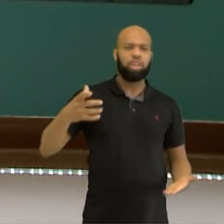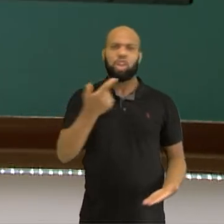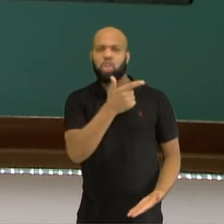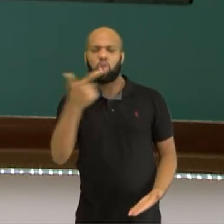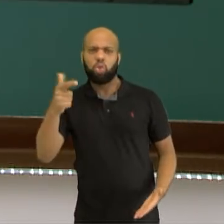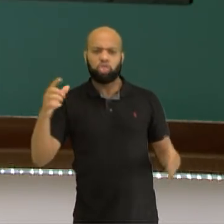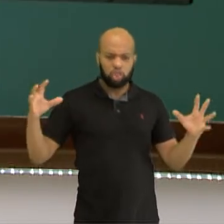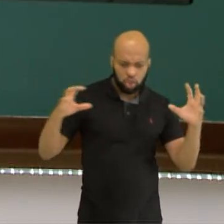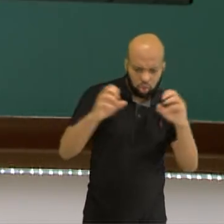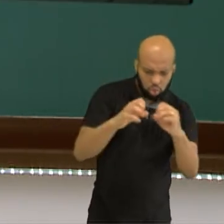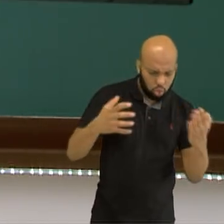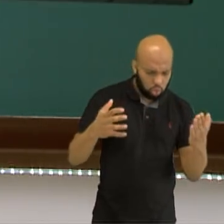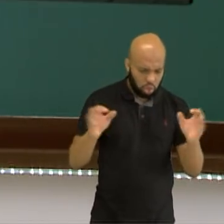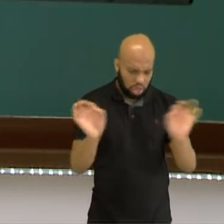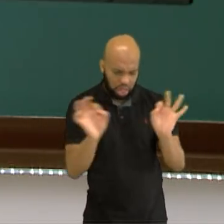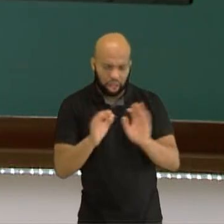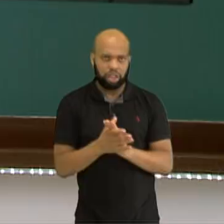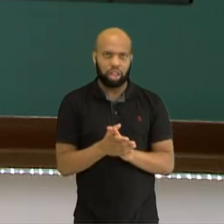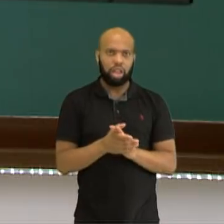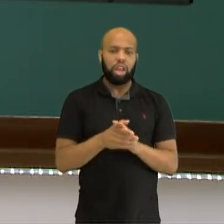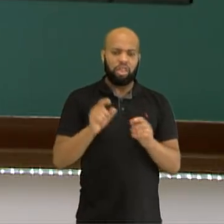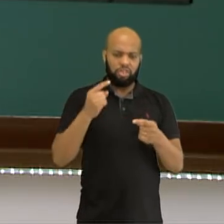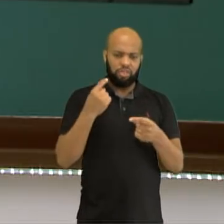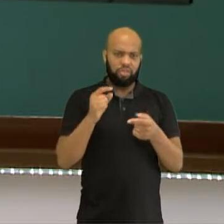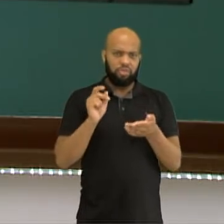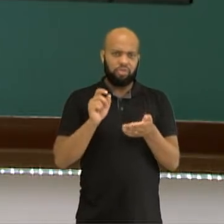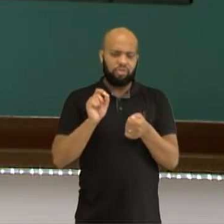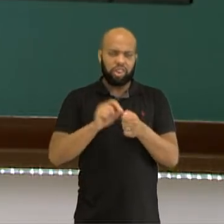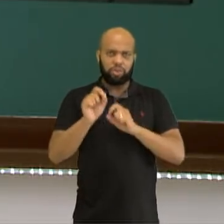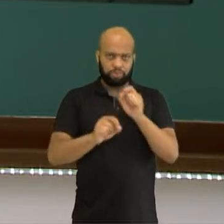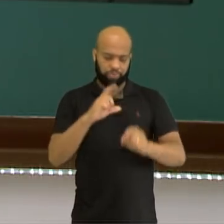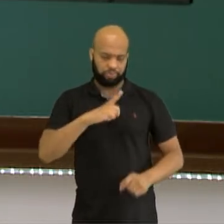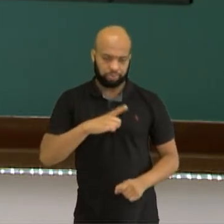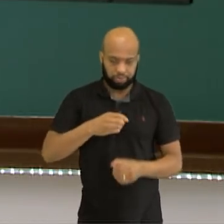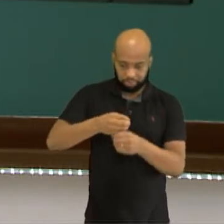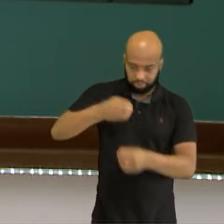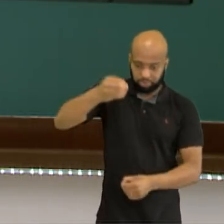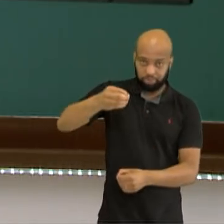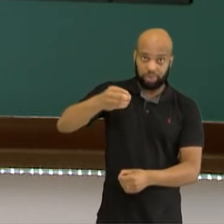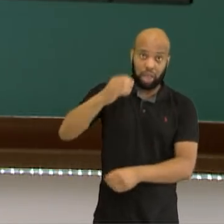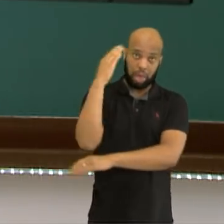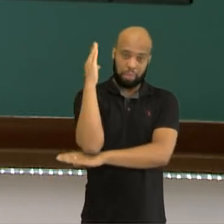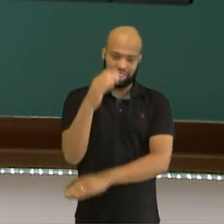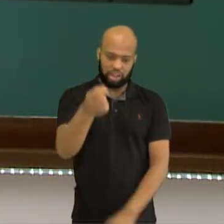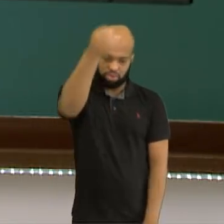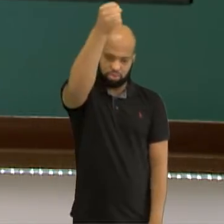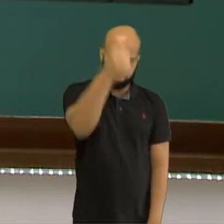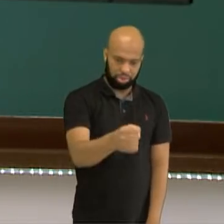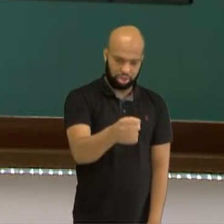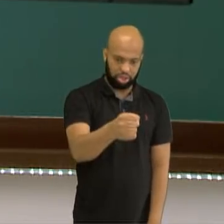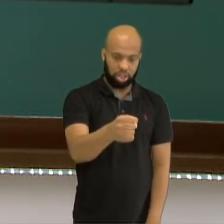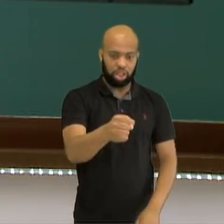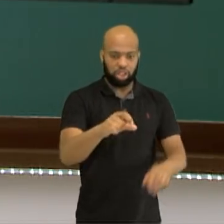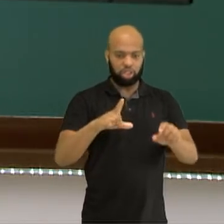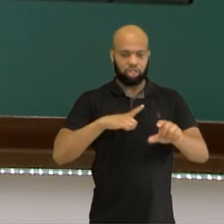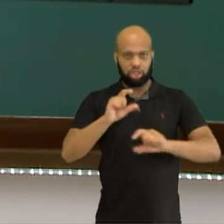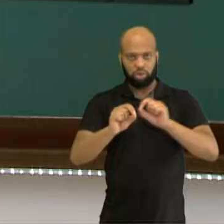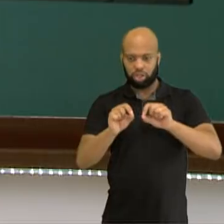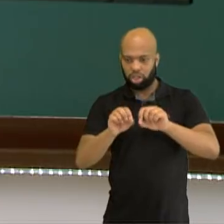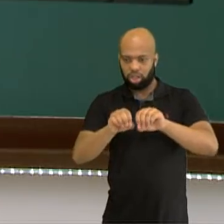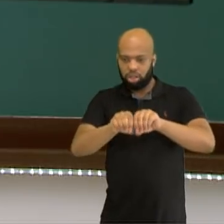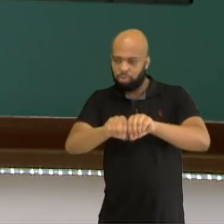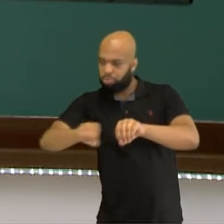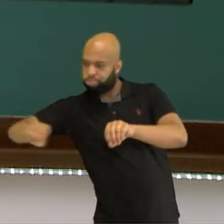Grécia e ele colocou um bastão de madeira enfincado no solo e fazia uma sombra longa. Ou seja, se a Terra